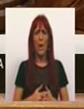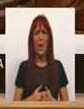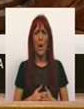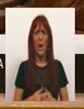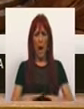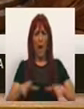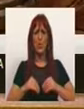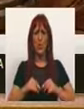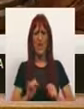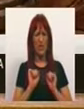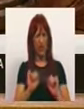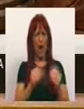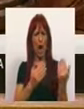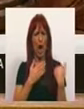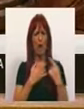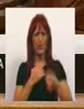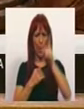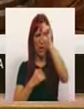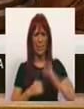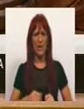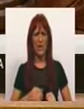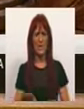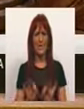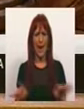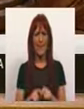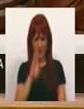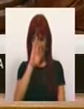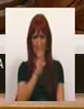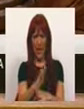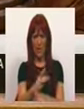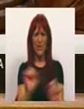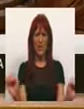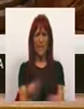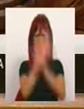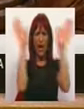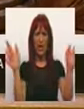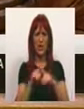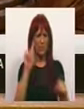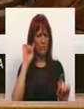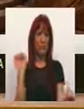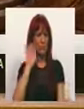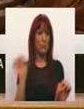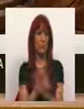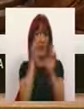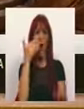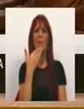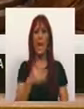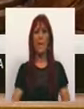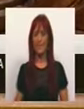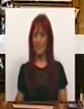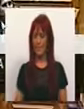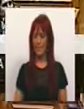assumirem as vossas responsabilidades de forma direta clara e objetiva muito obrigado